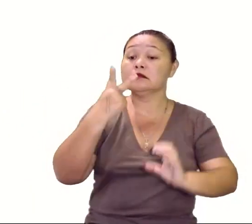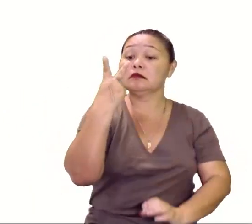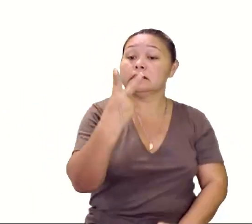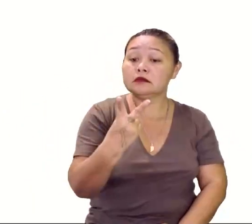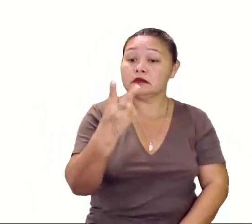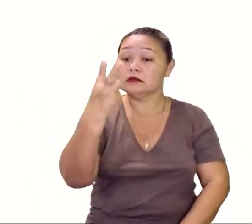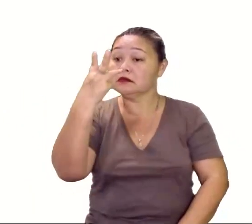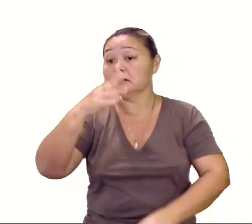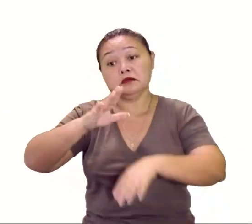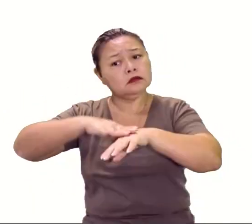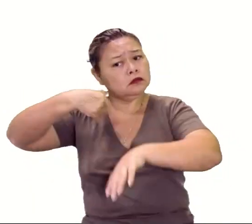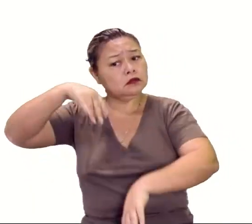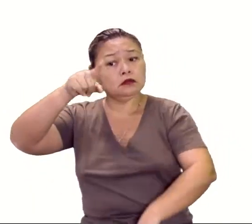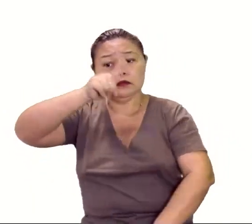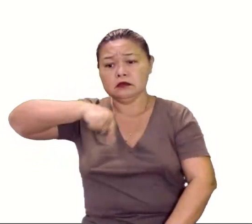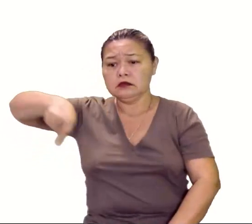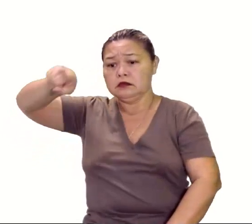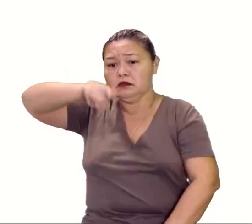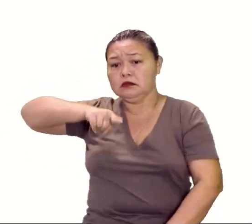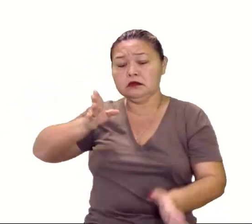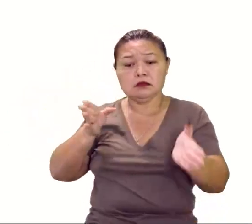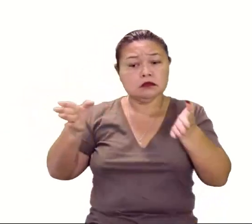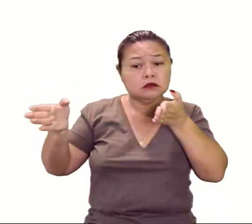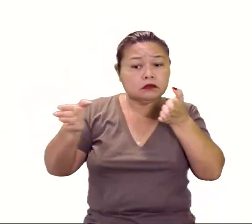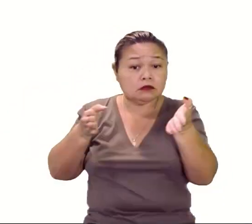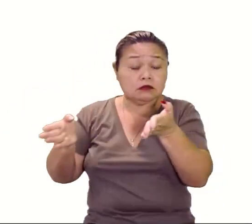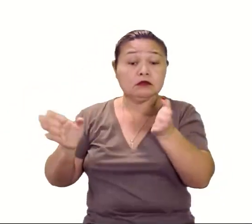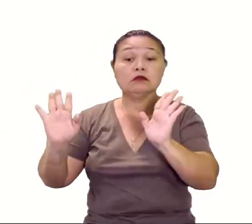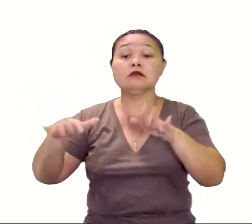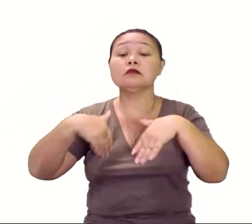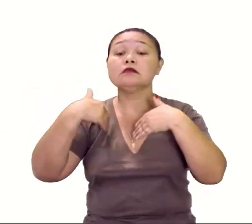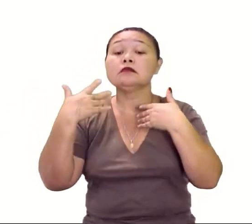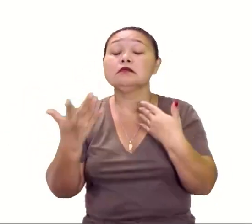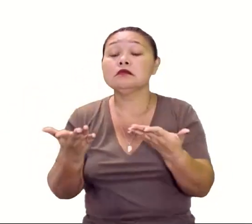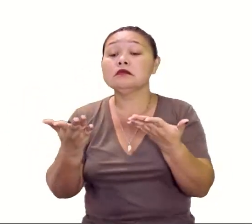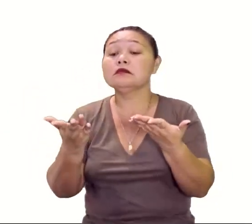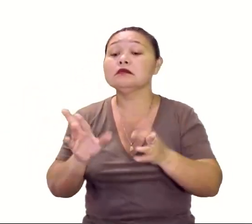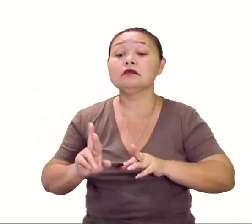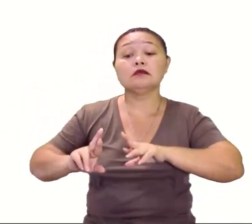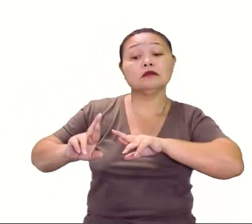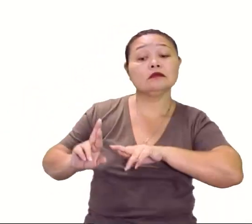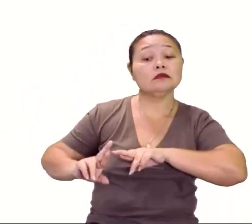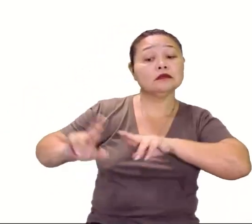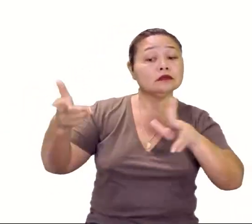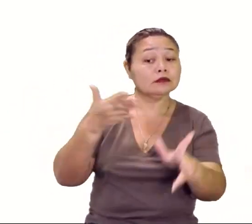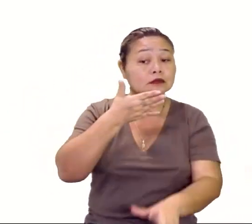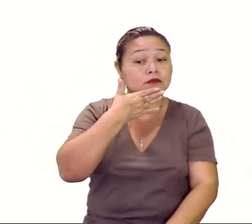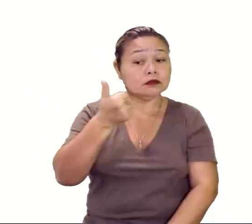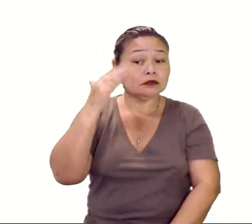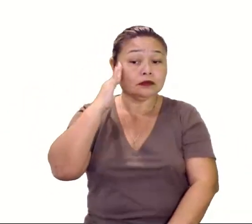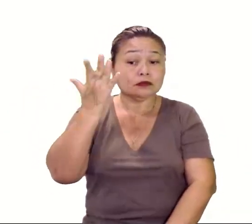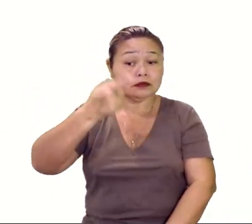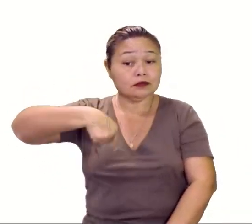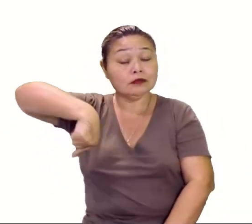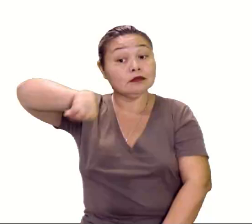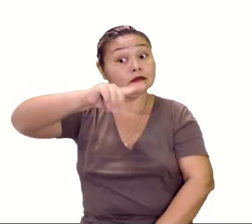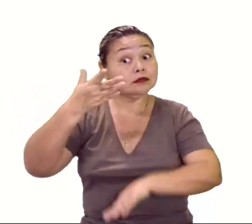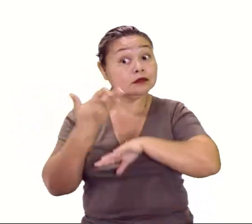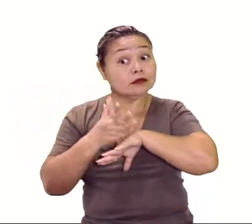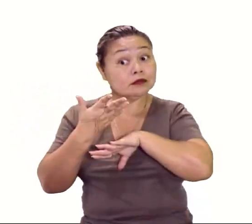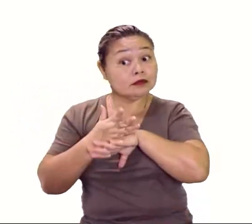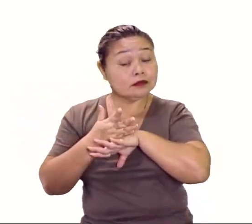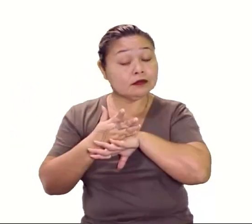circunferências que se cortam, que se intersectam. Isso. E agora, para diferenciar e melhor entendimento de vocês da